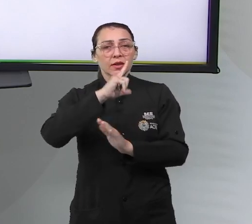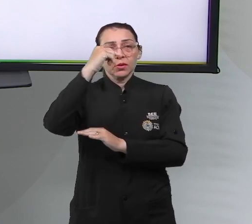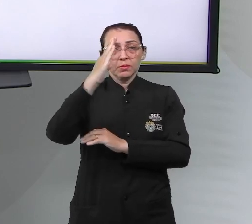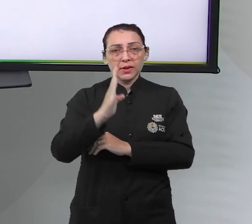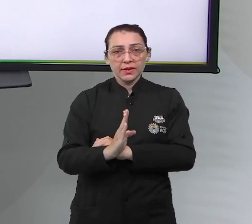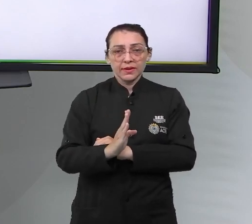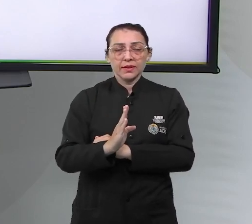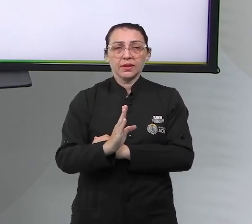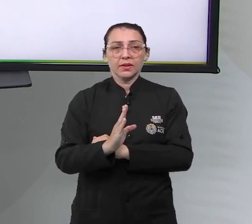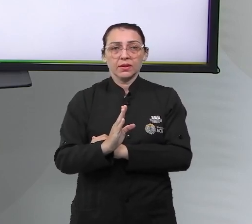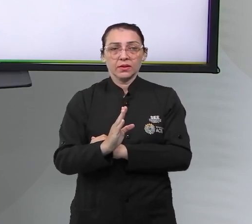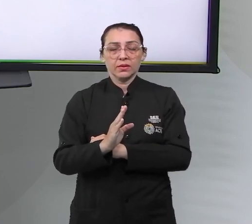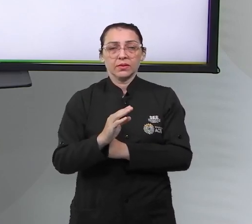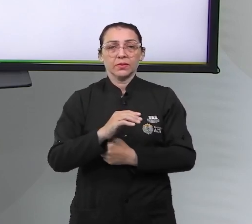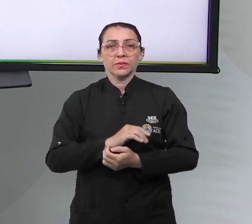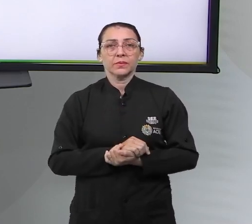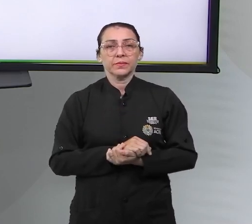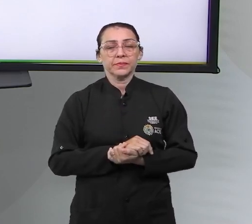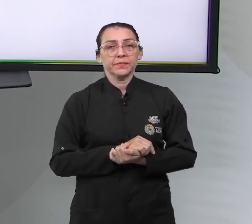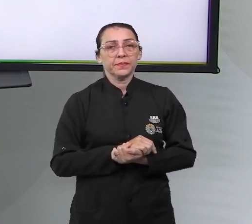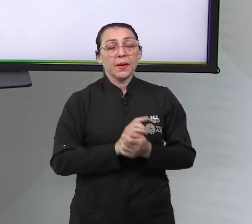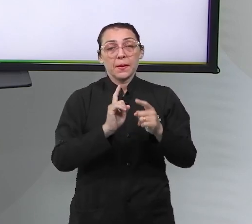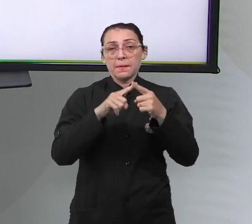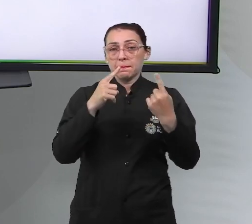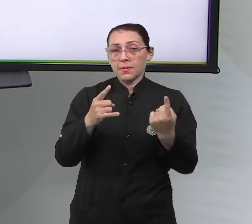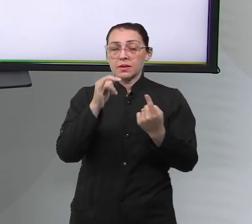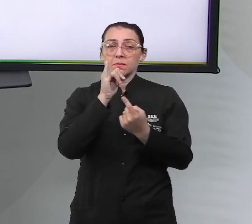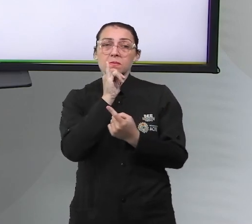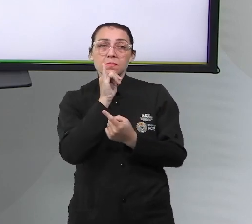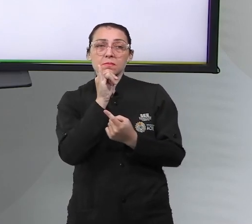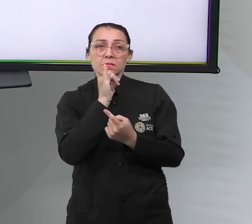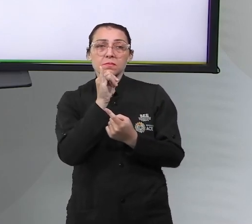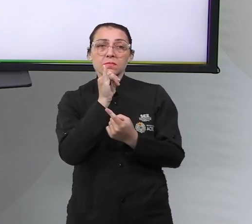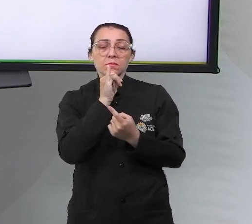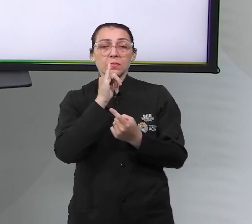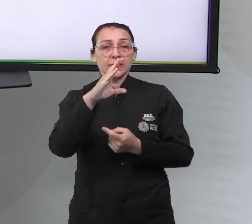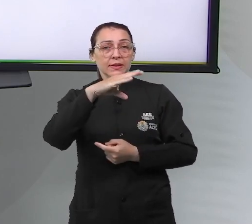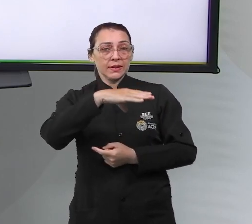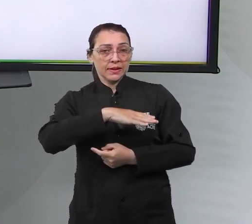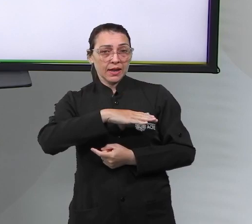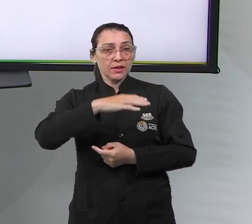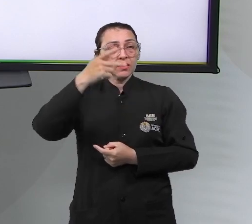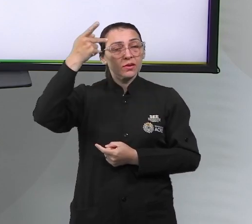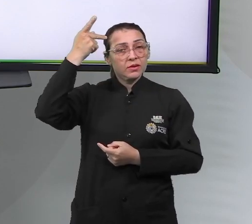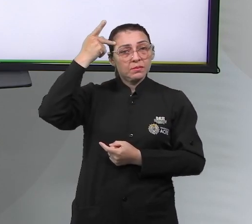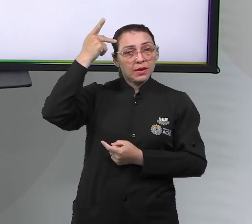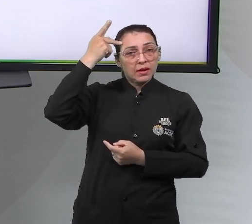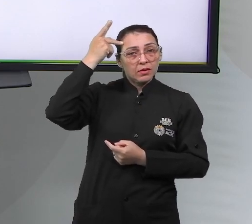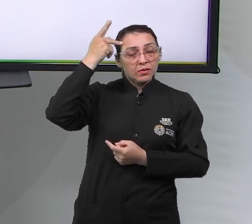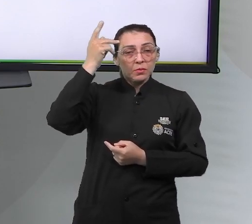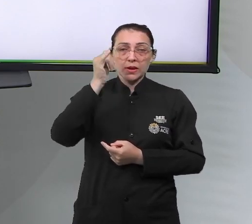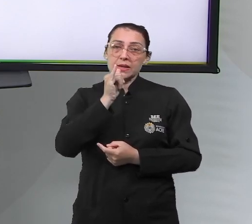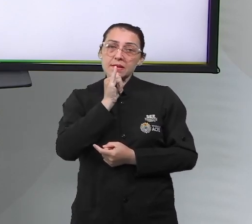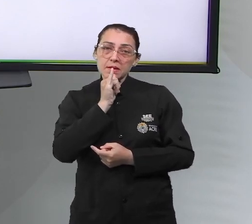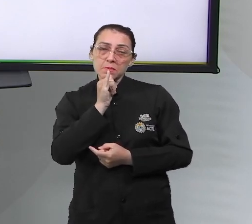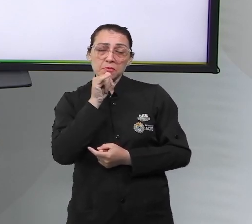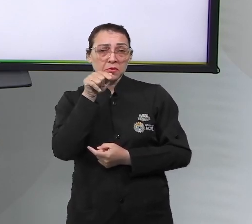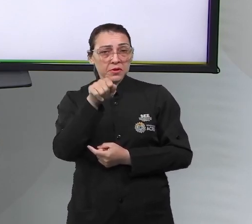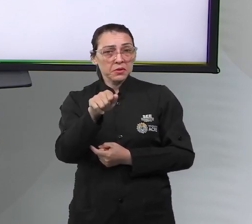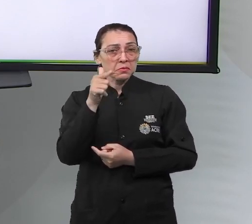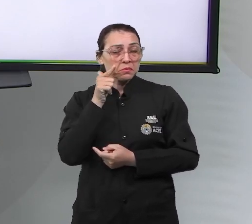Brasil. Aliás, como ocorre no Brasil? Mas, por exemplo, numa grande cidade como São Paulo,